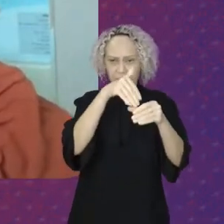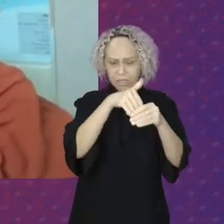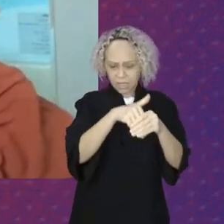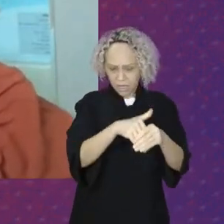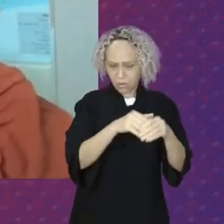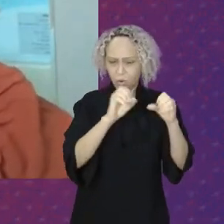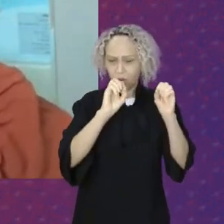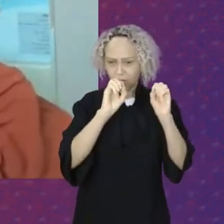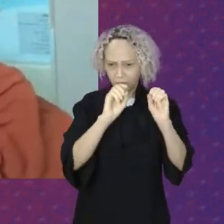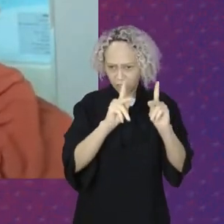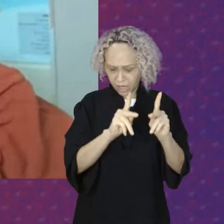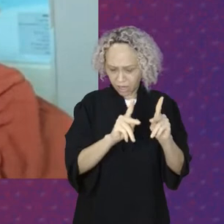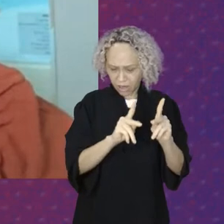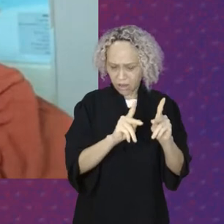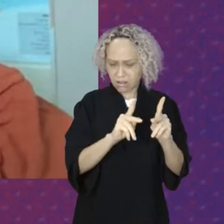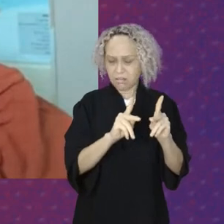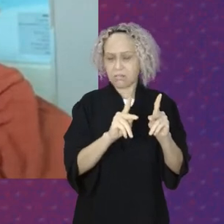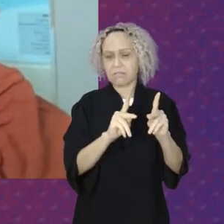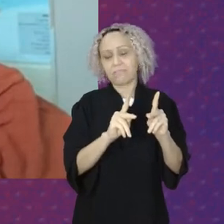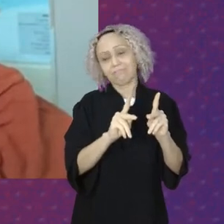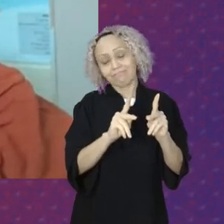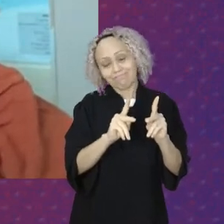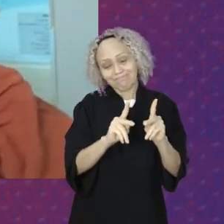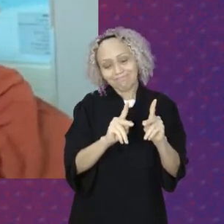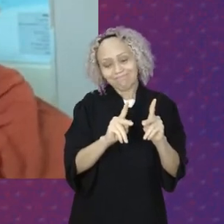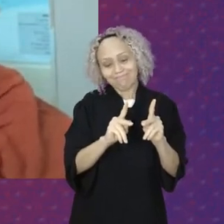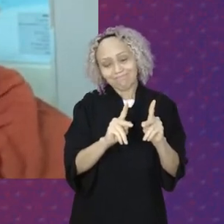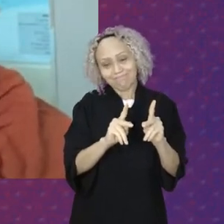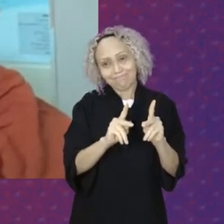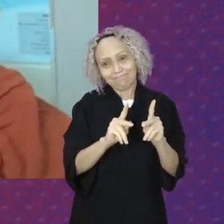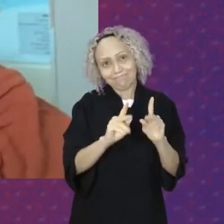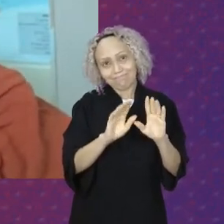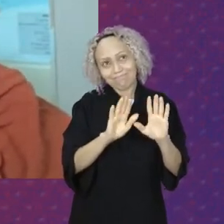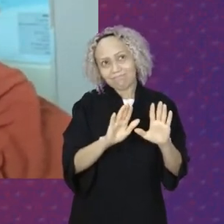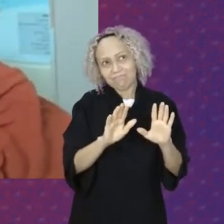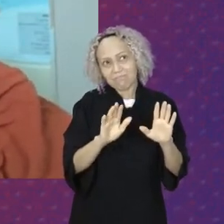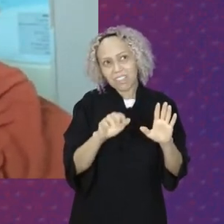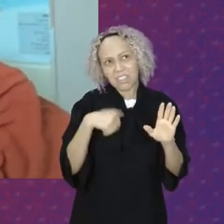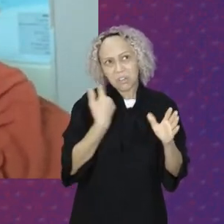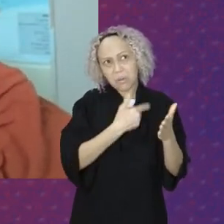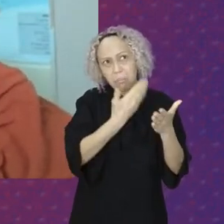claro, eu sabia que depois eu teria que retomar minhas tarefas nacionais. Pois bem,